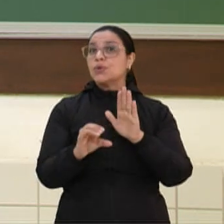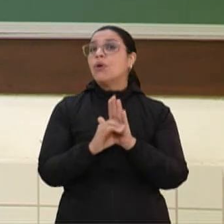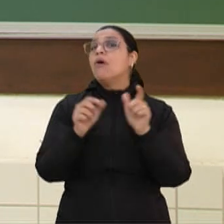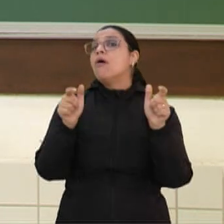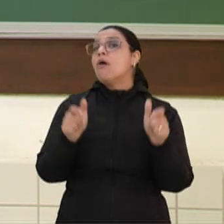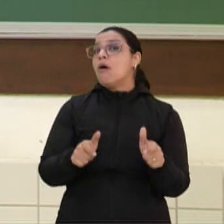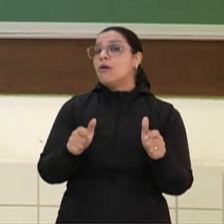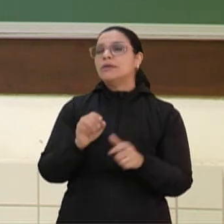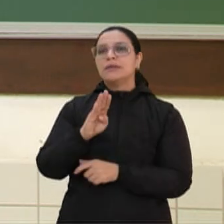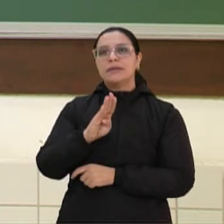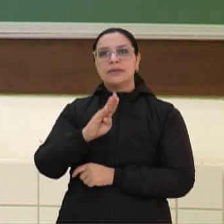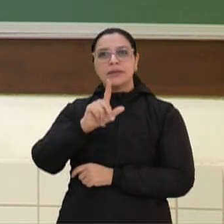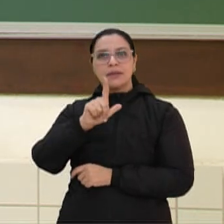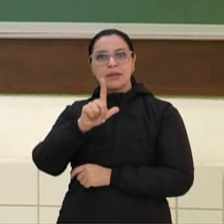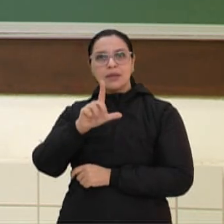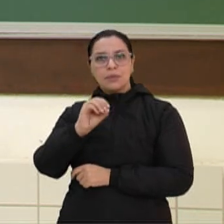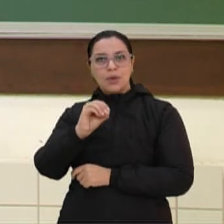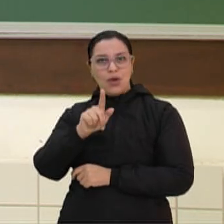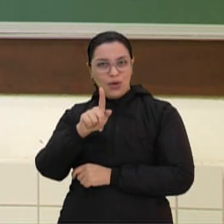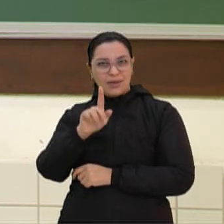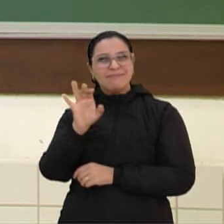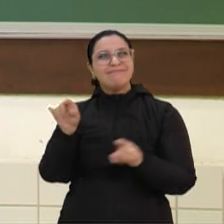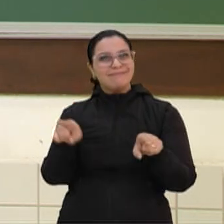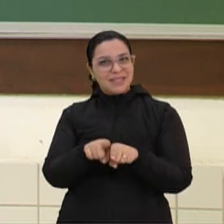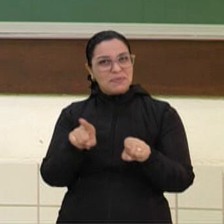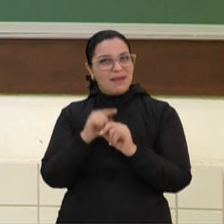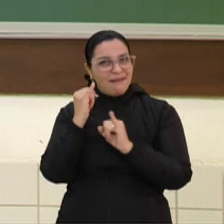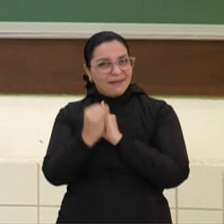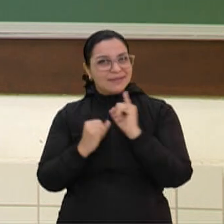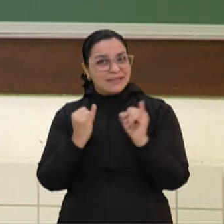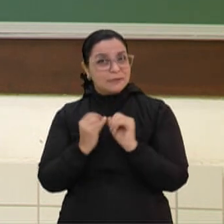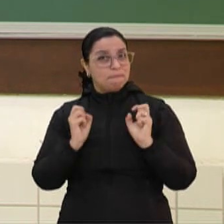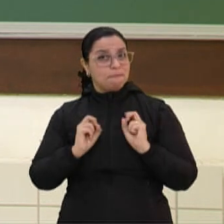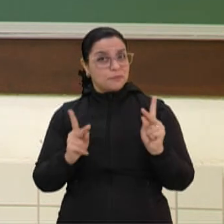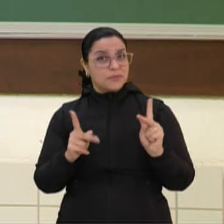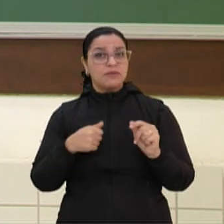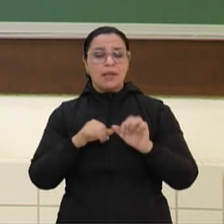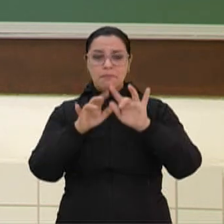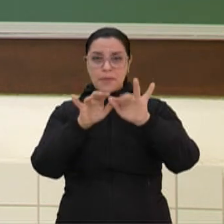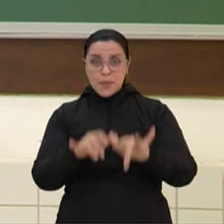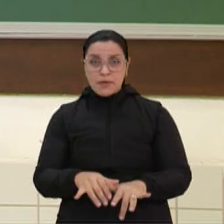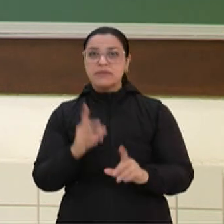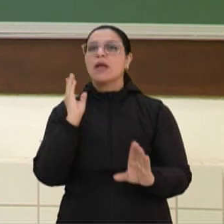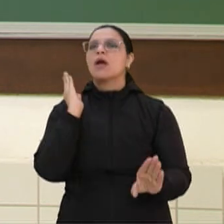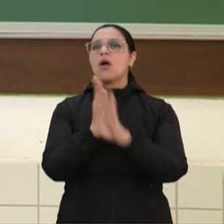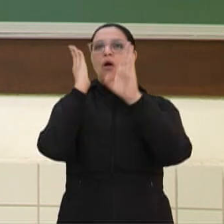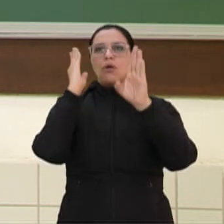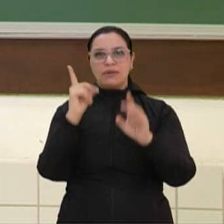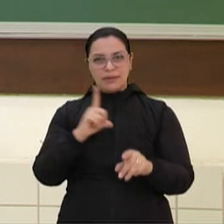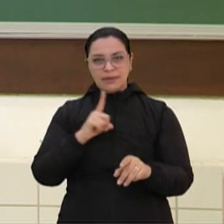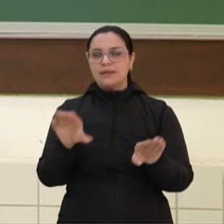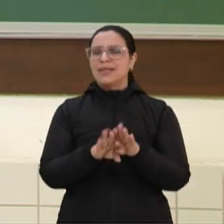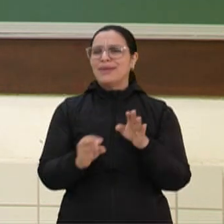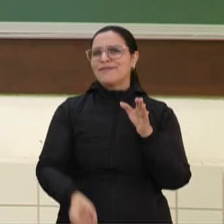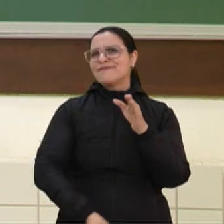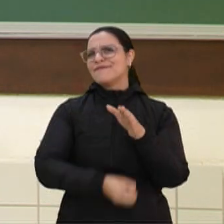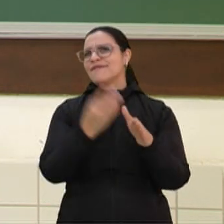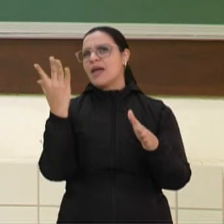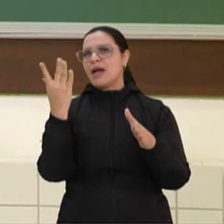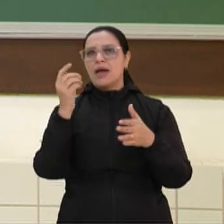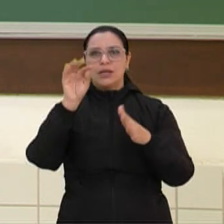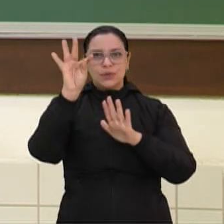crônicas nos blogs, ok, turma? Então, se você digitar lá, você vai encontrar